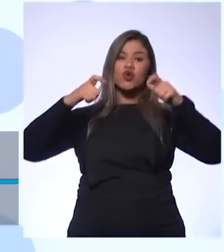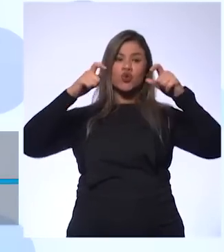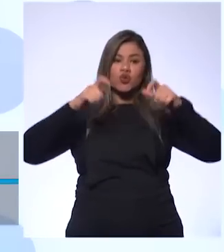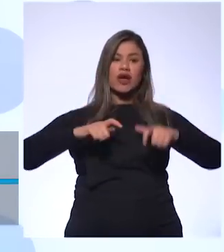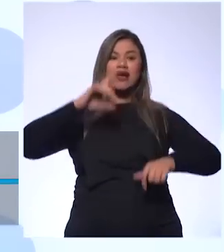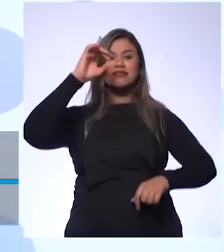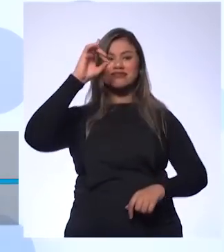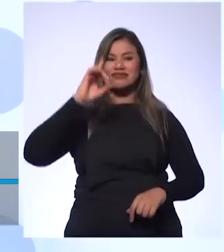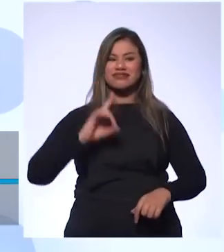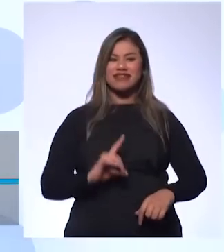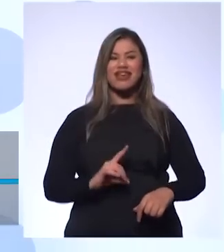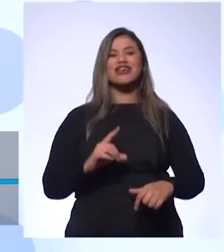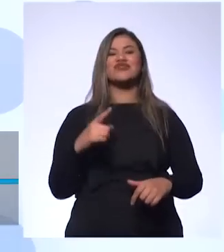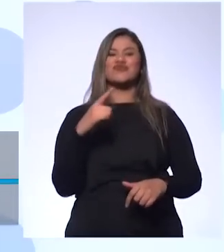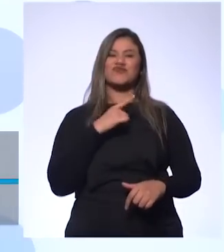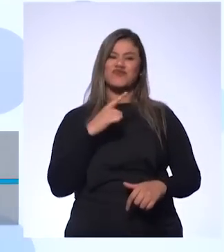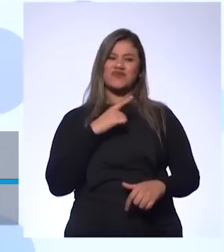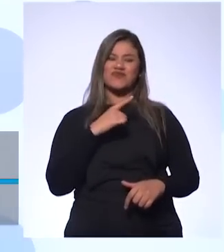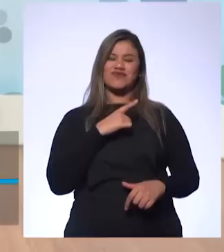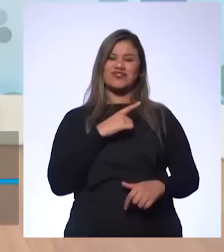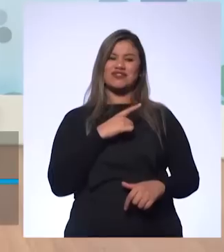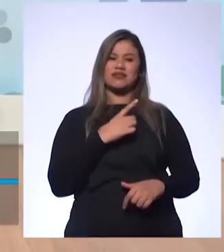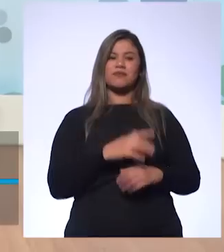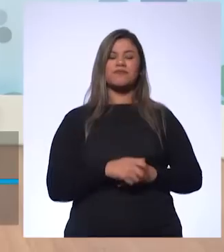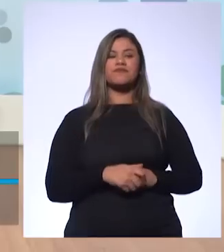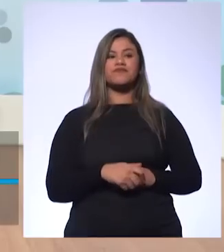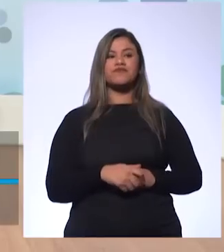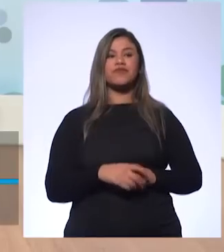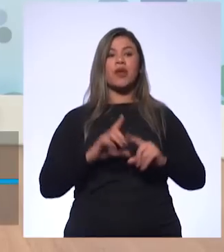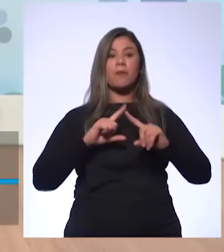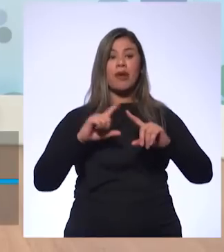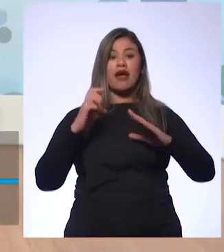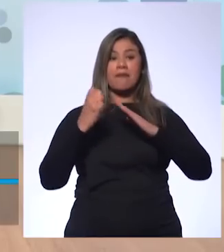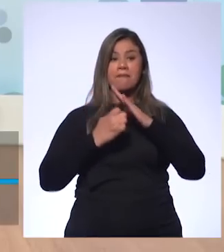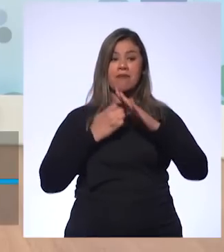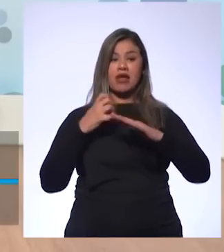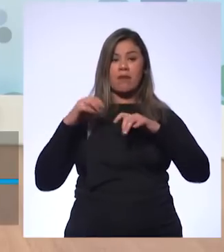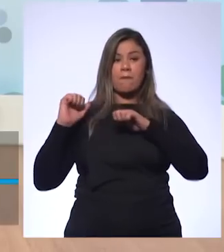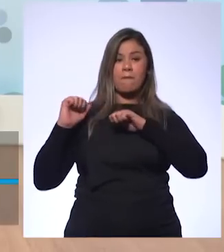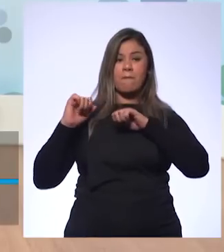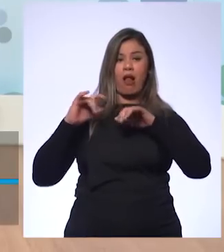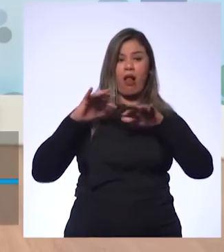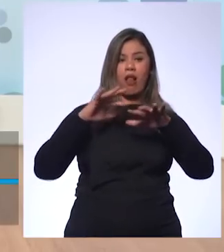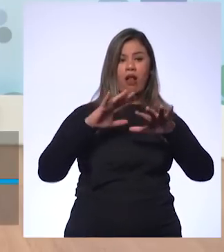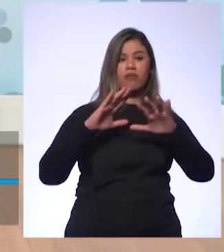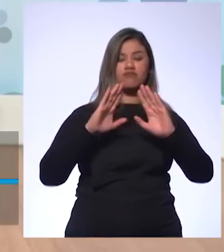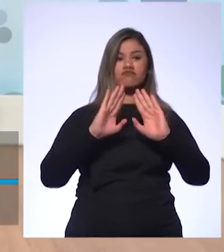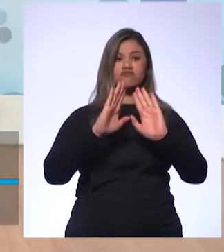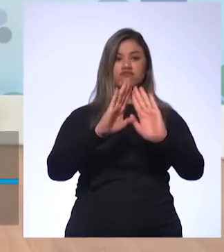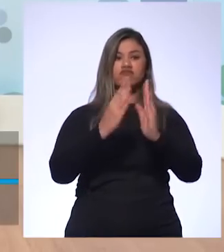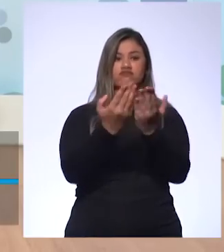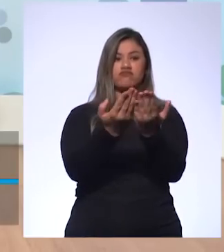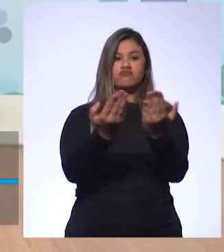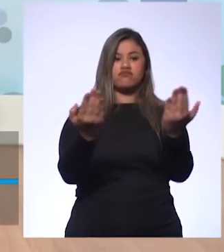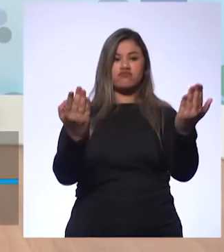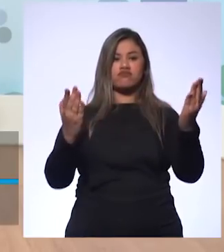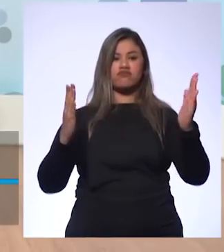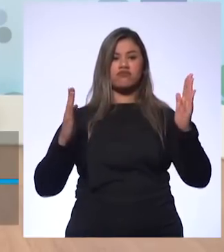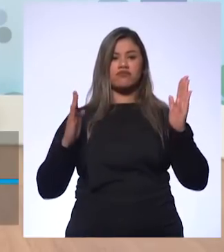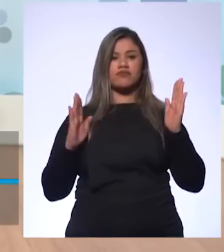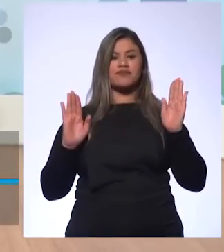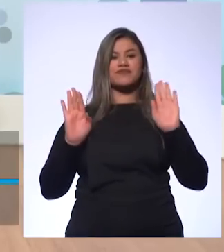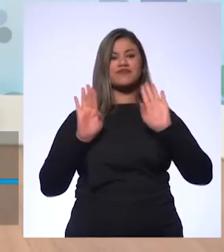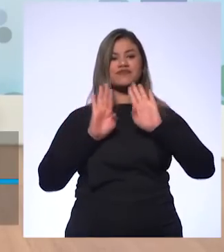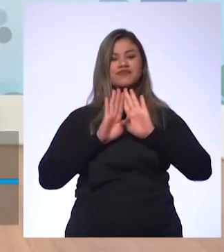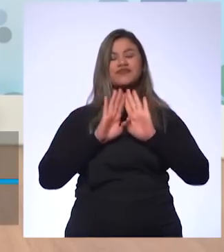dele. Então ele tinha o direito. Mas as empresas chegaram, fecharam com muros, e agora ele só vira,